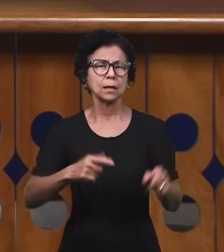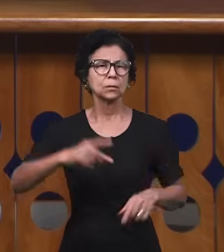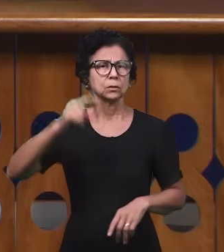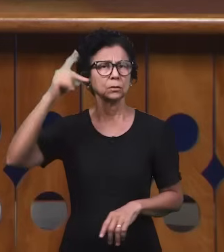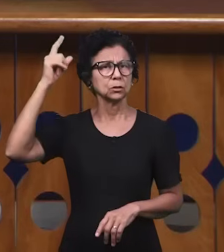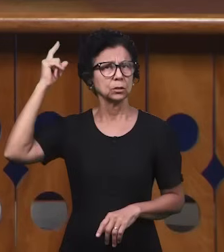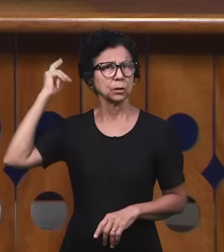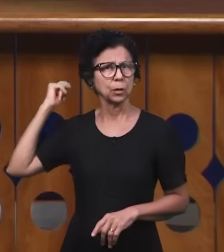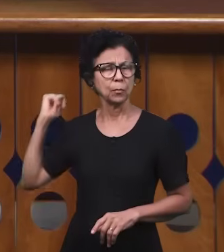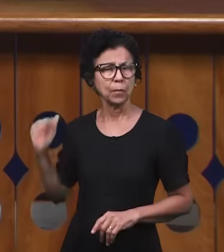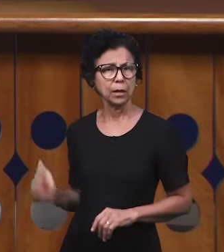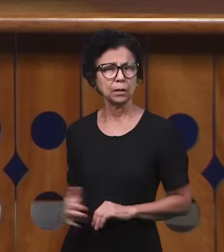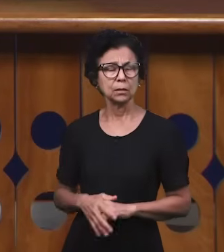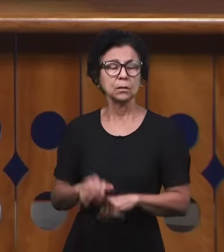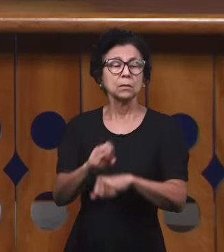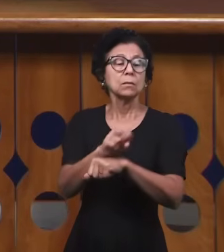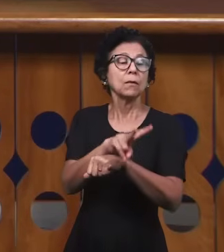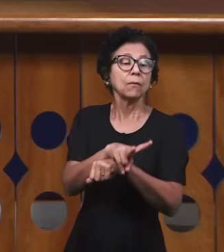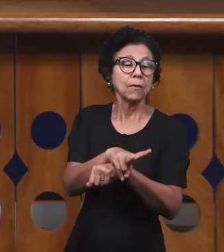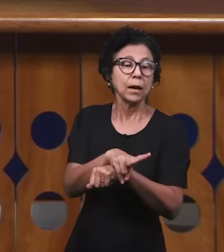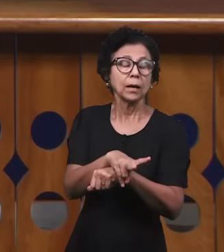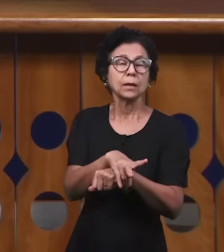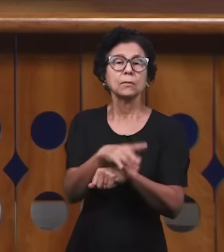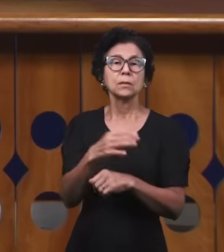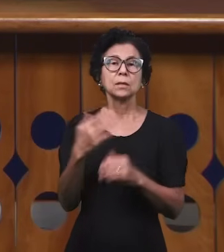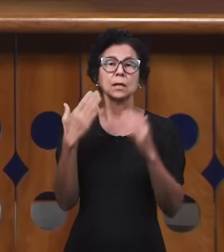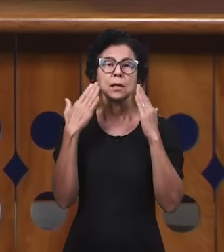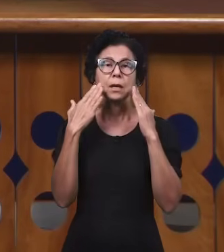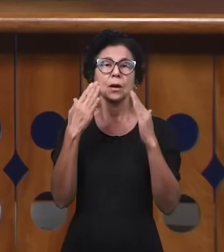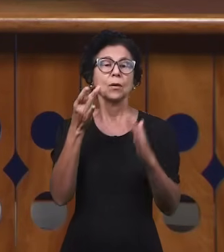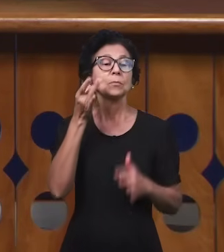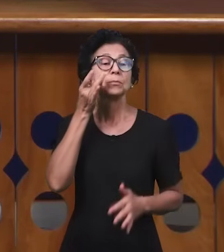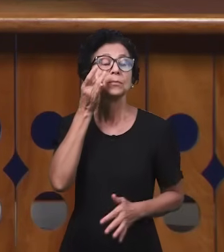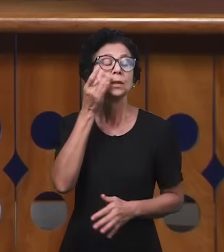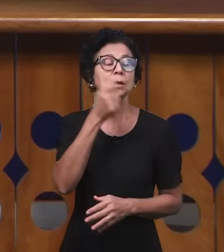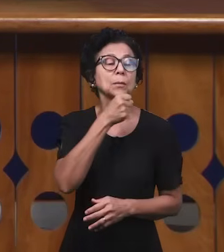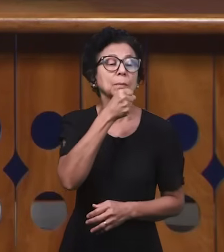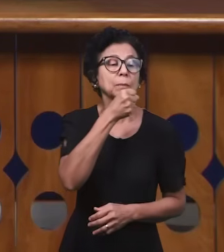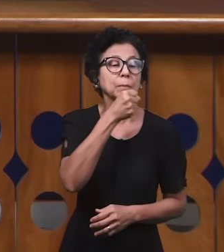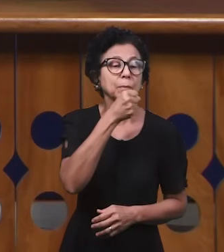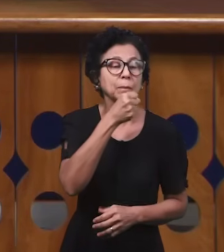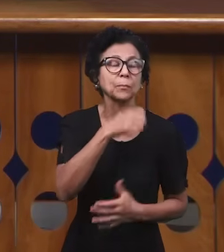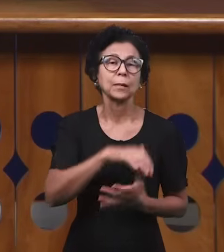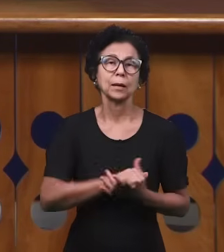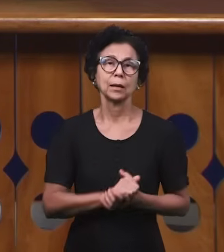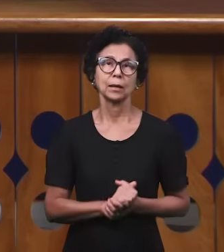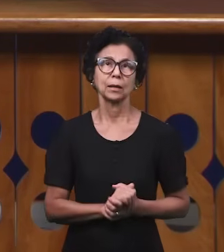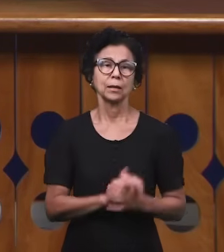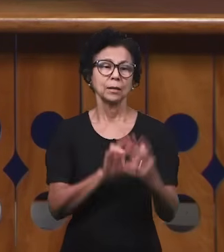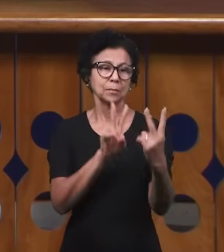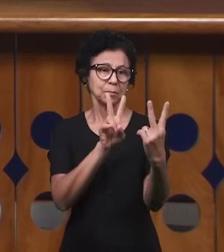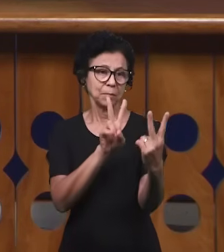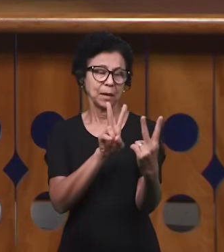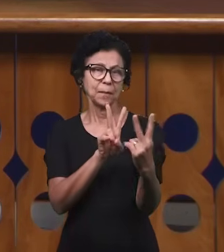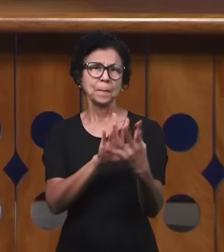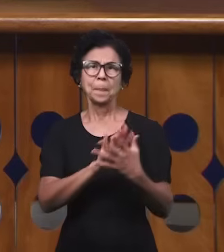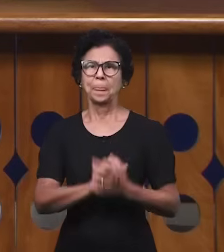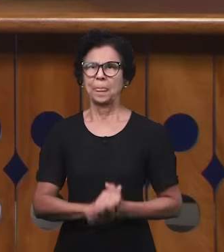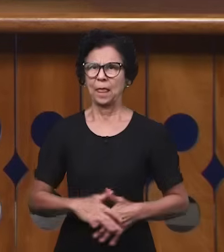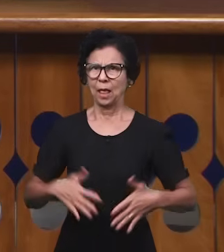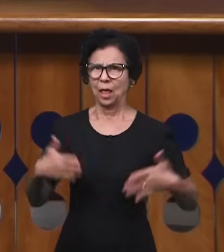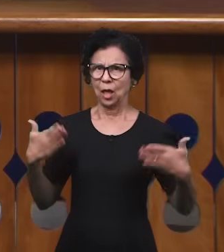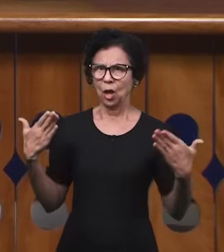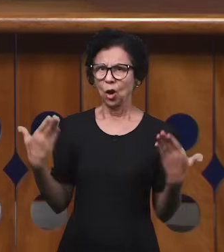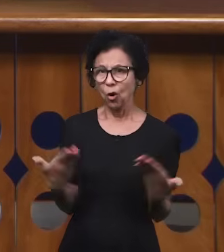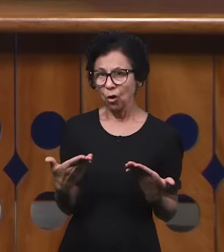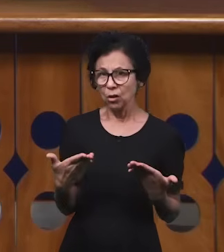ali vai ir lá participar de uma entrevista. Hoje, lá na China, no Paquistão, na Itália,